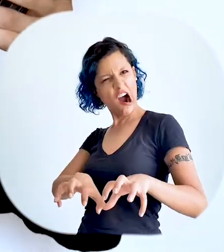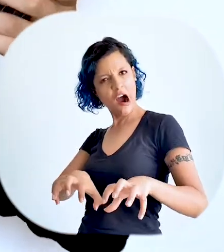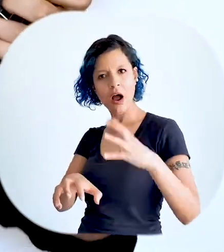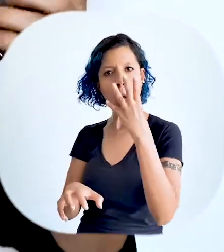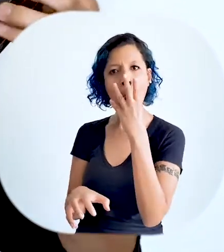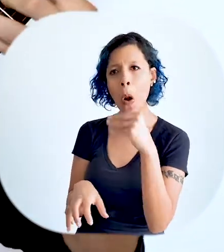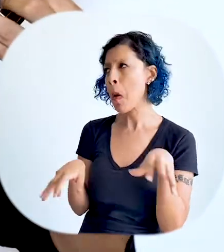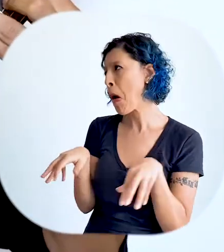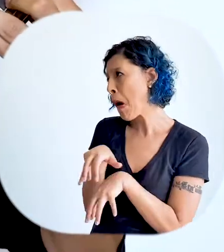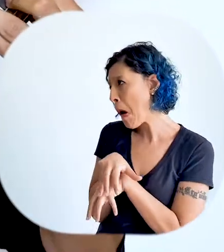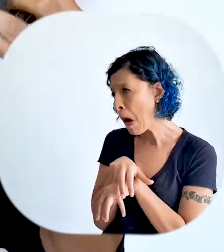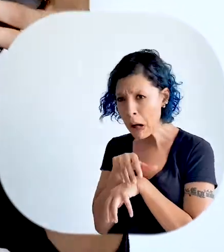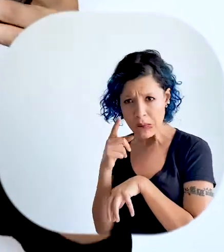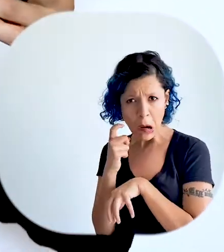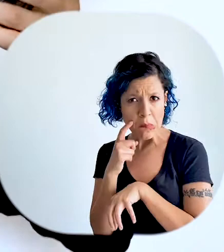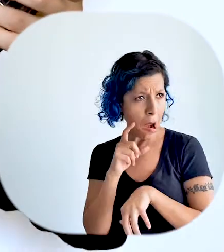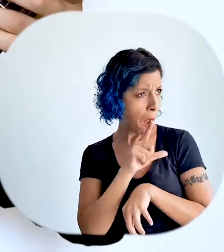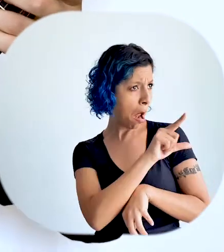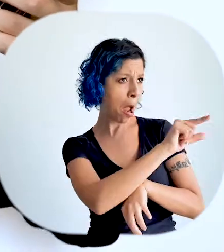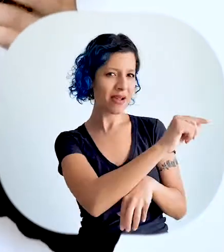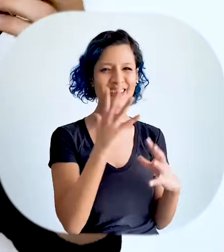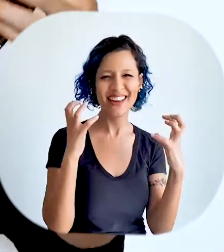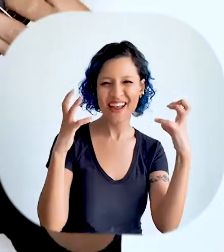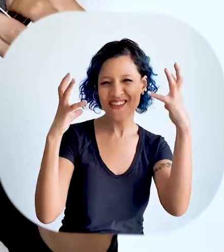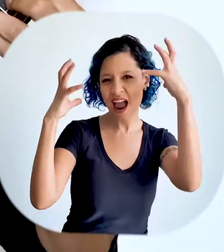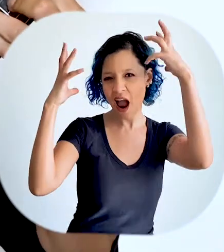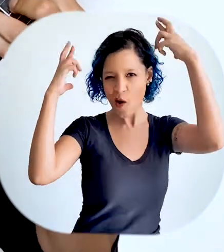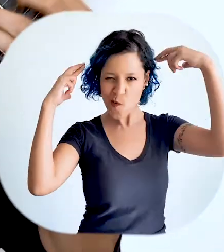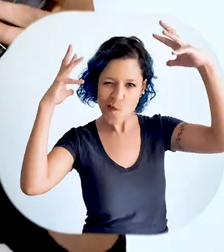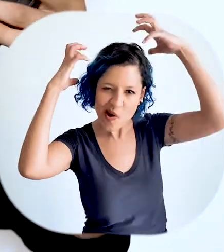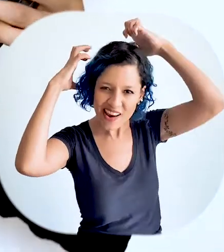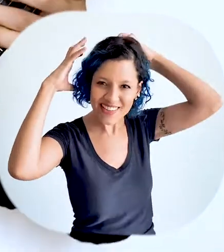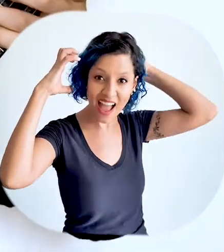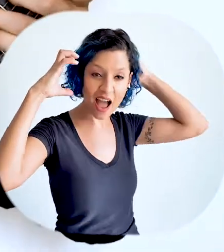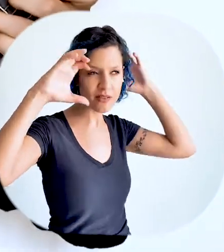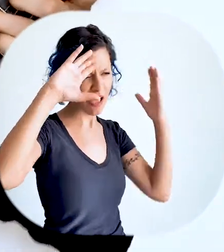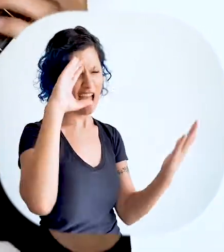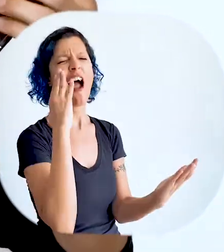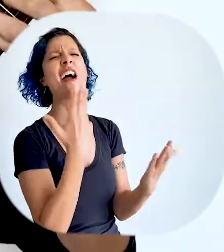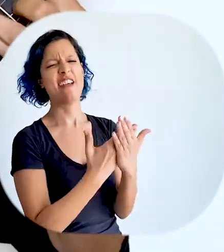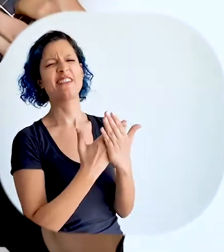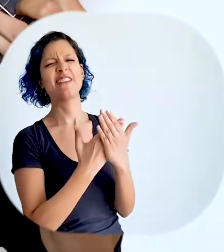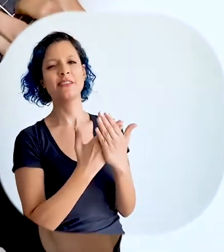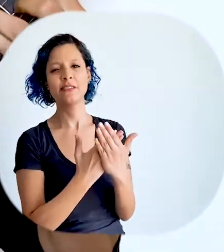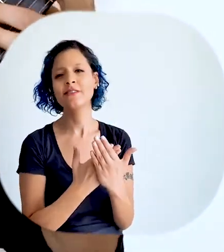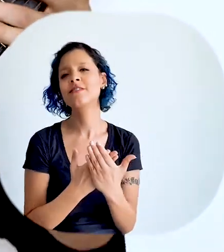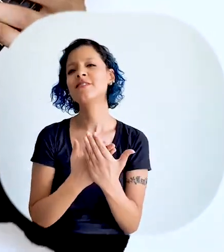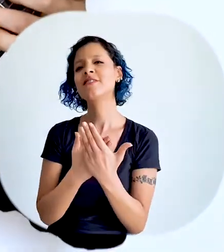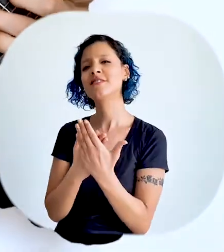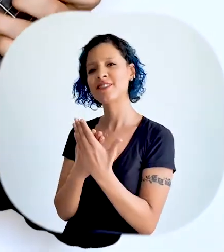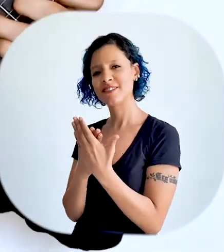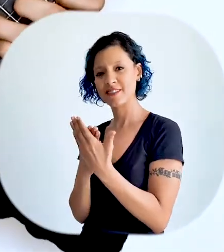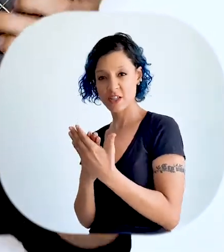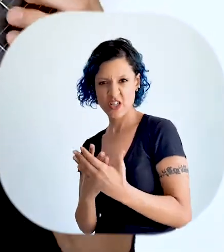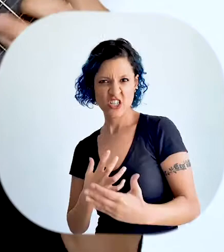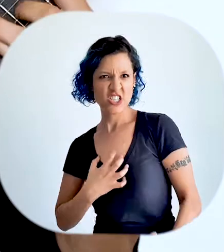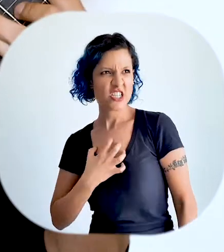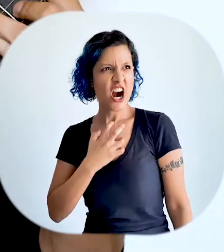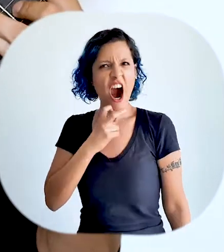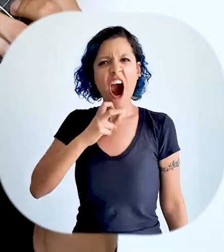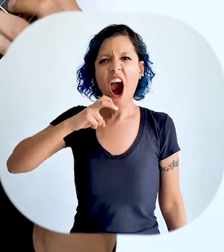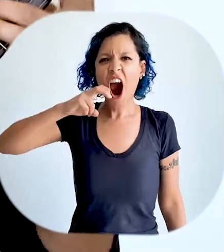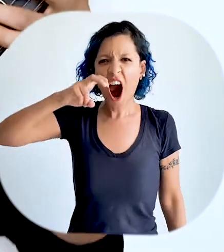chorar. Leonardo, Bernardo, pode acreditar. Tem peito de aço,